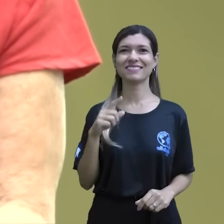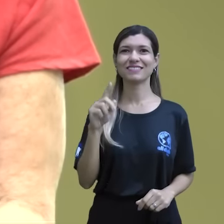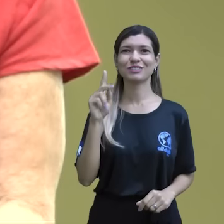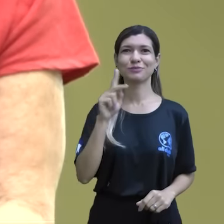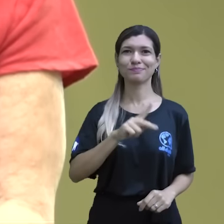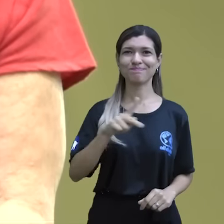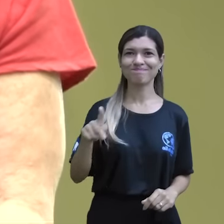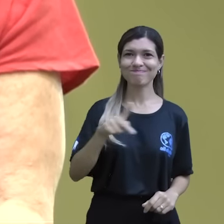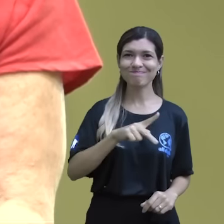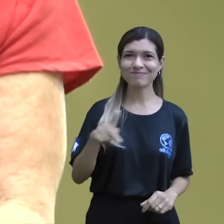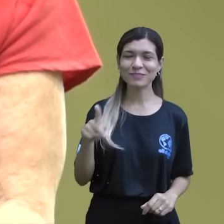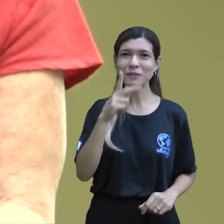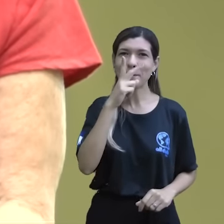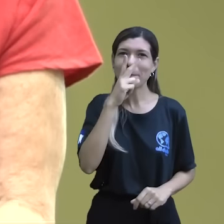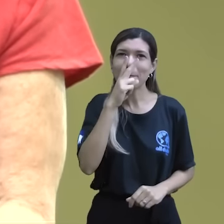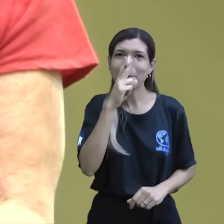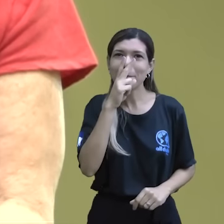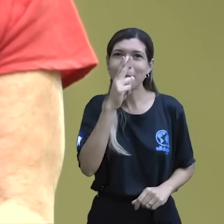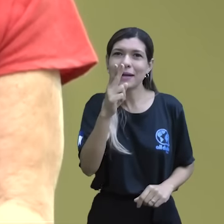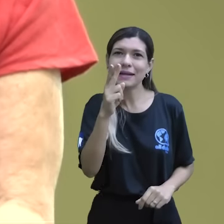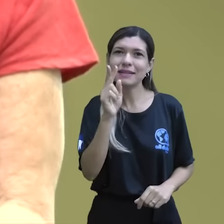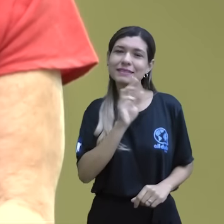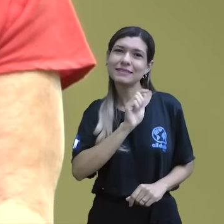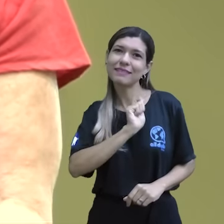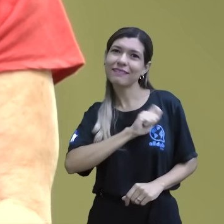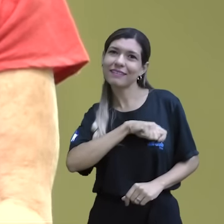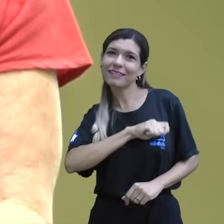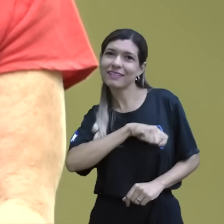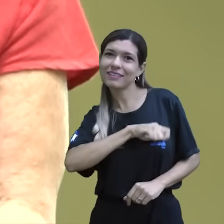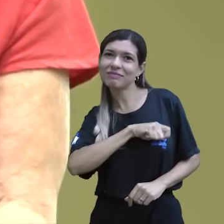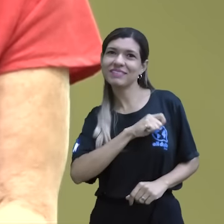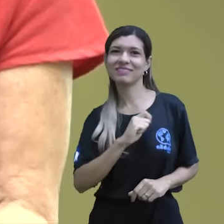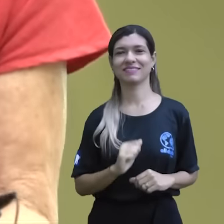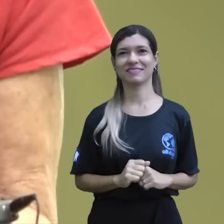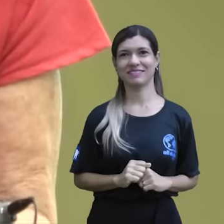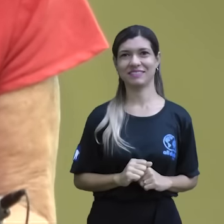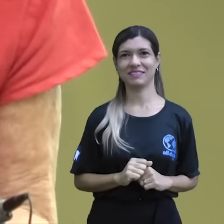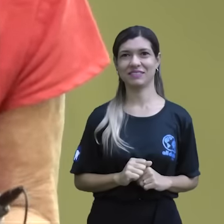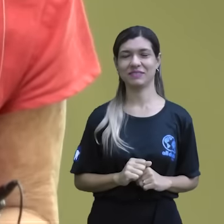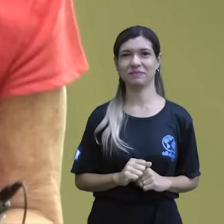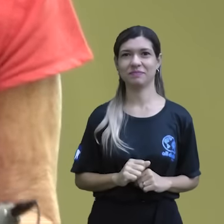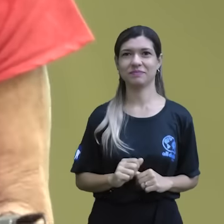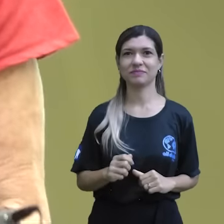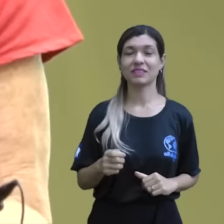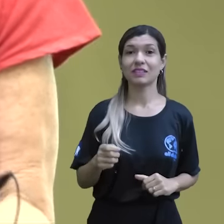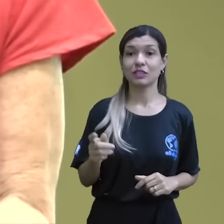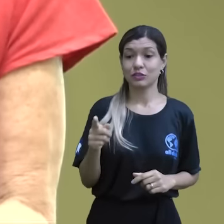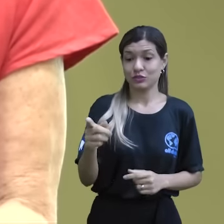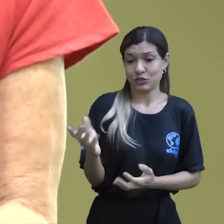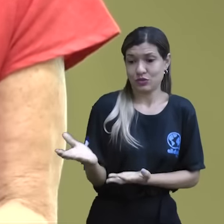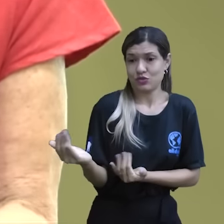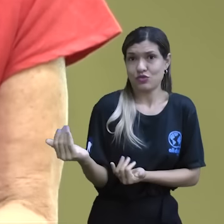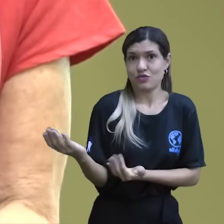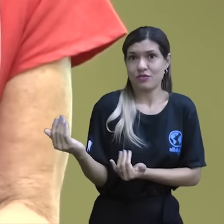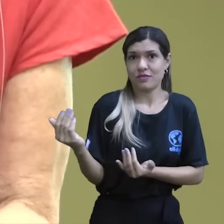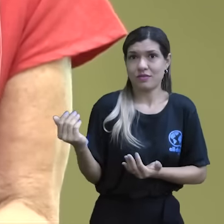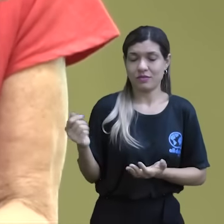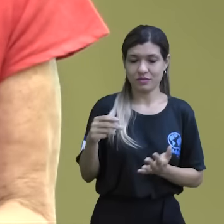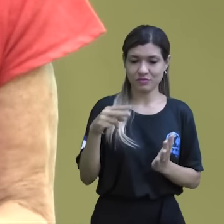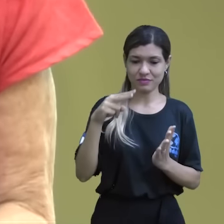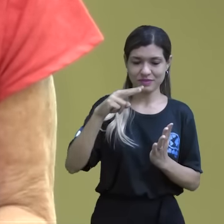É complicado. Há uma defasagem do vocabulário, mesmo das questões, né? Clara